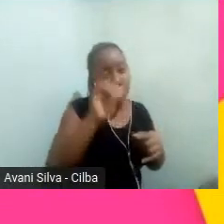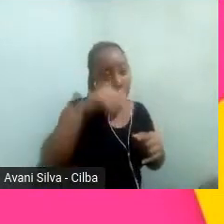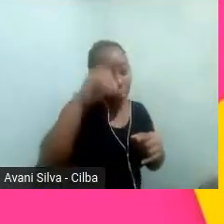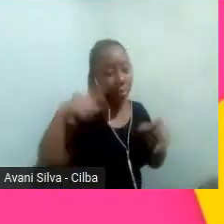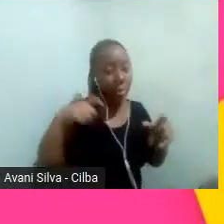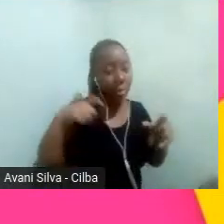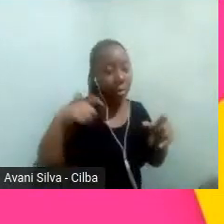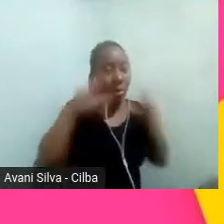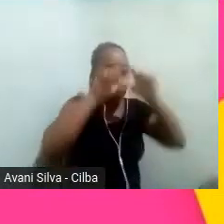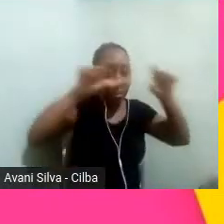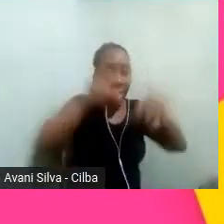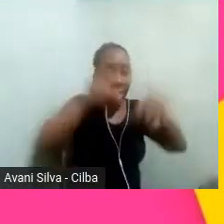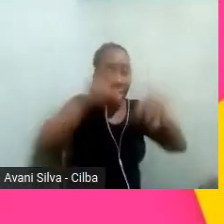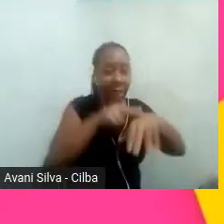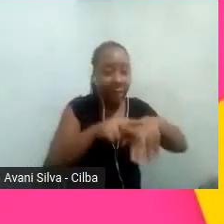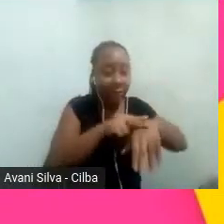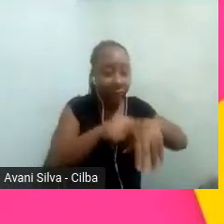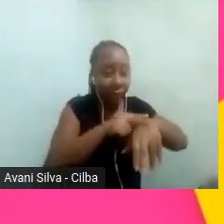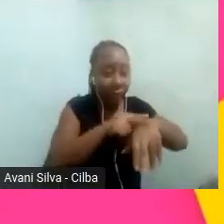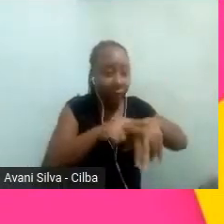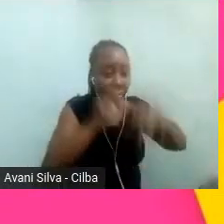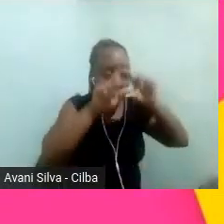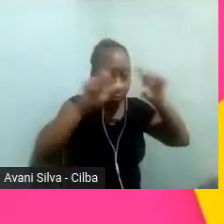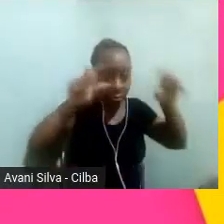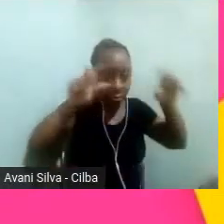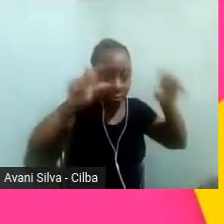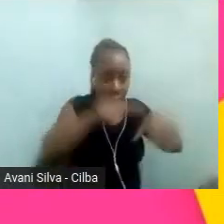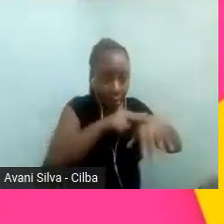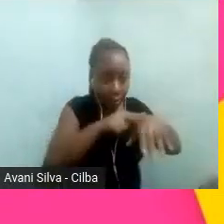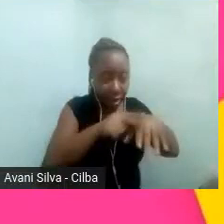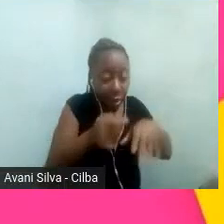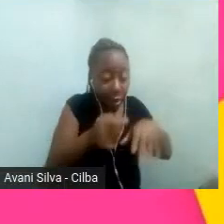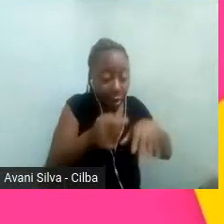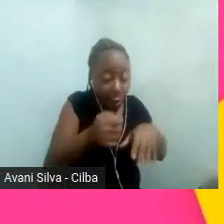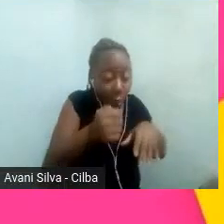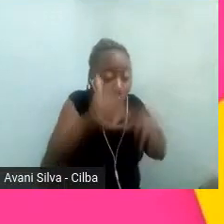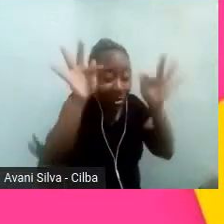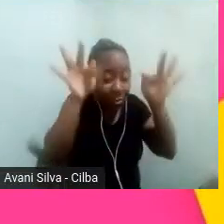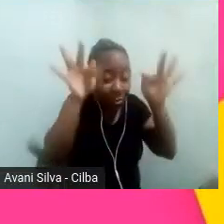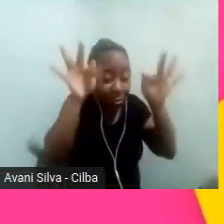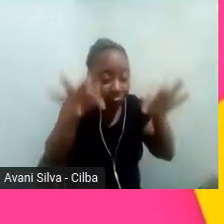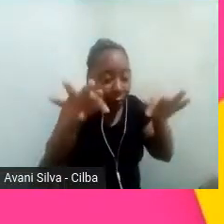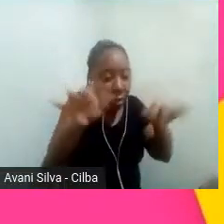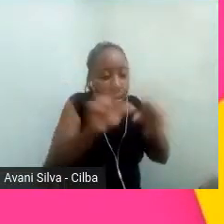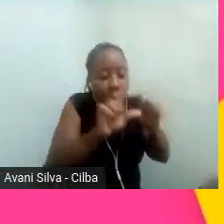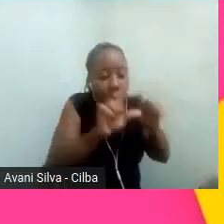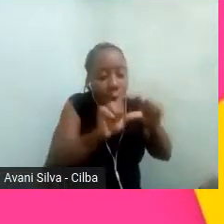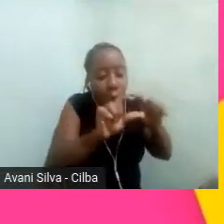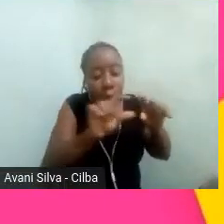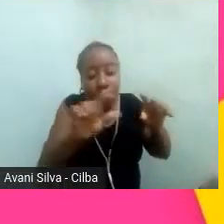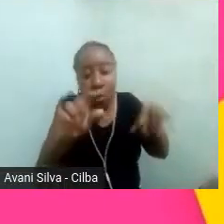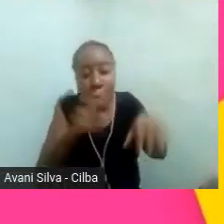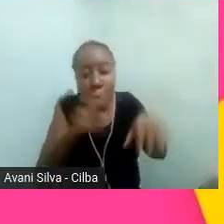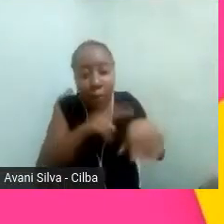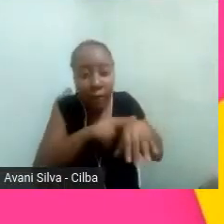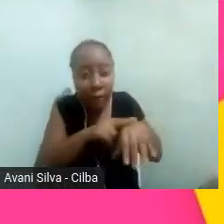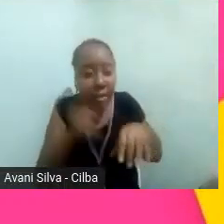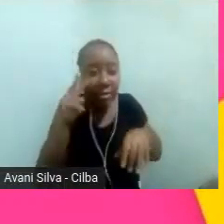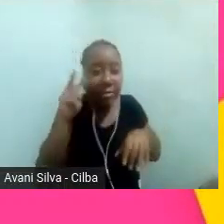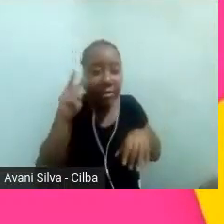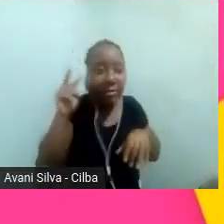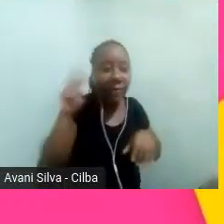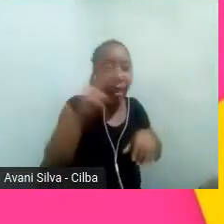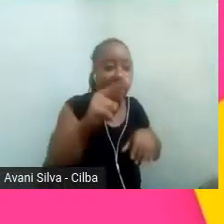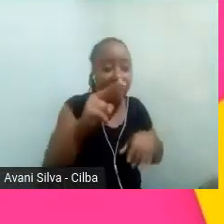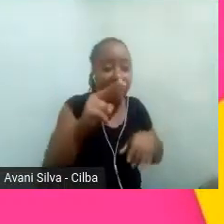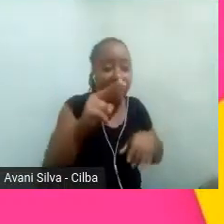Quando a barra verde estiver quase no final, vocês vão poder ver aqui no Arduino